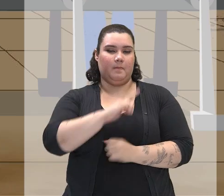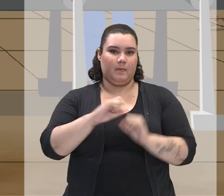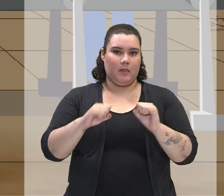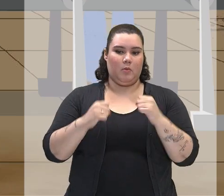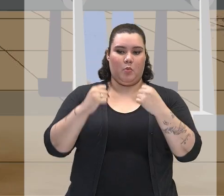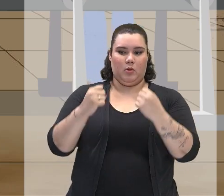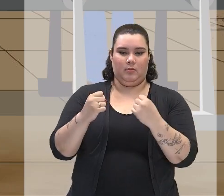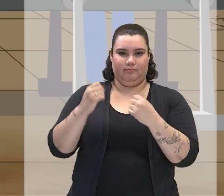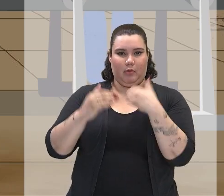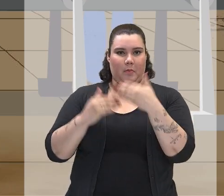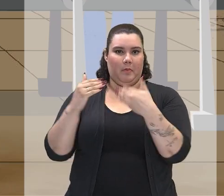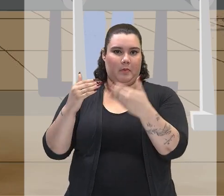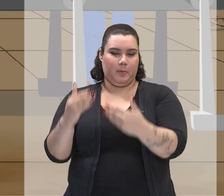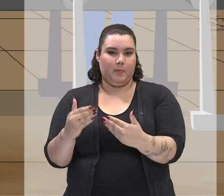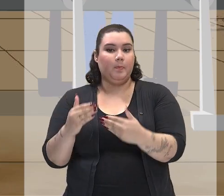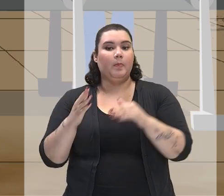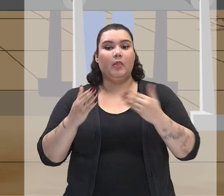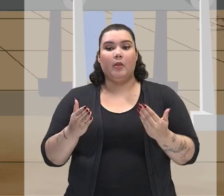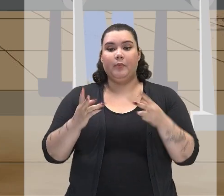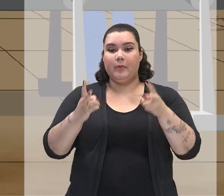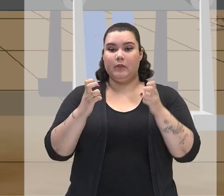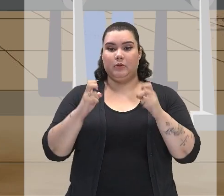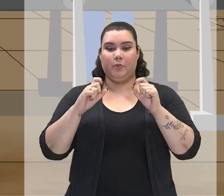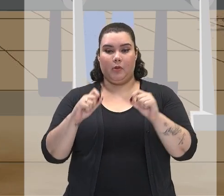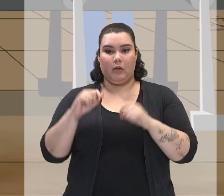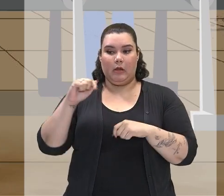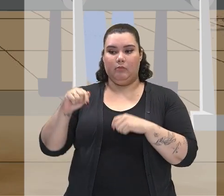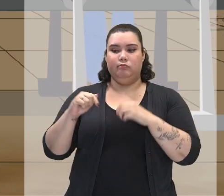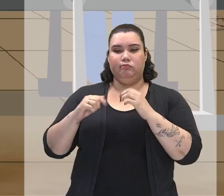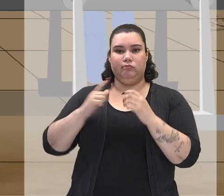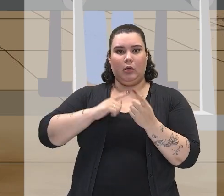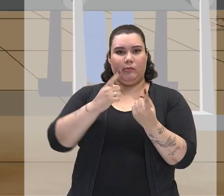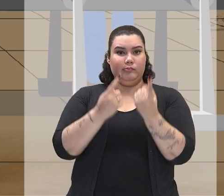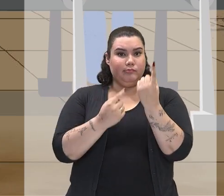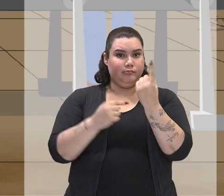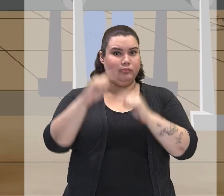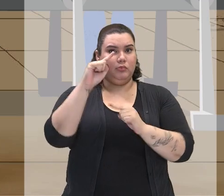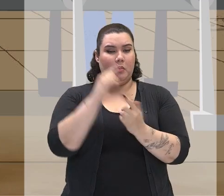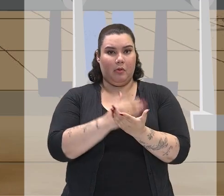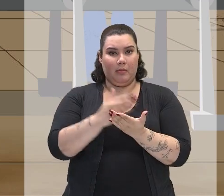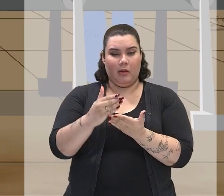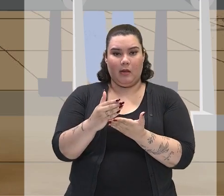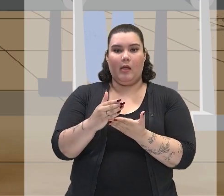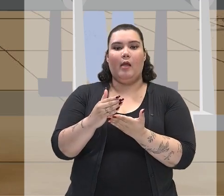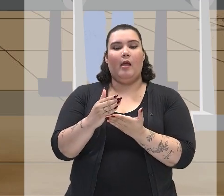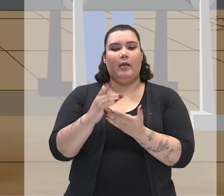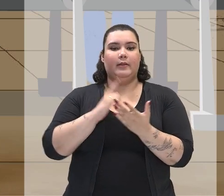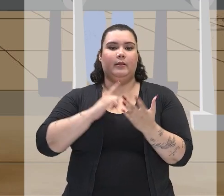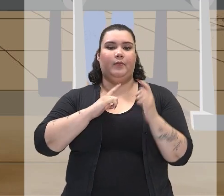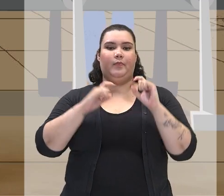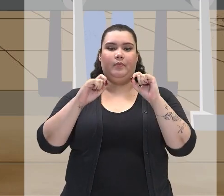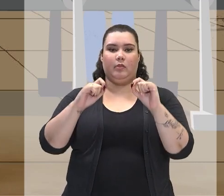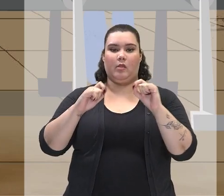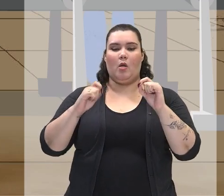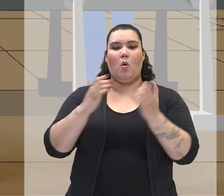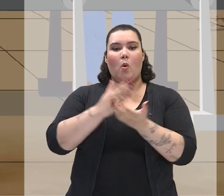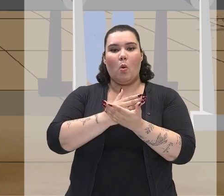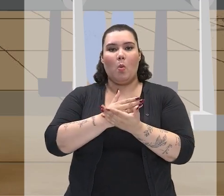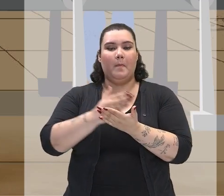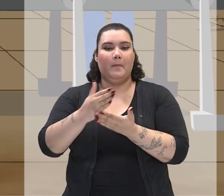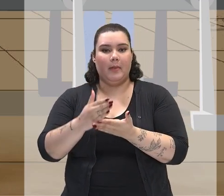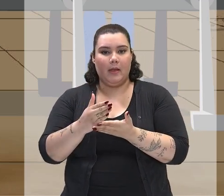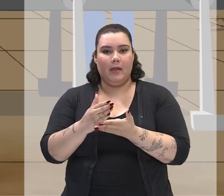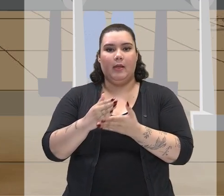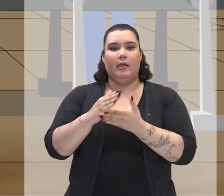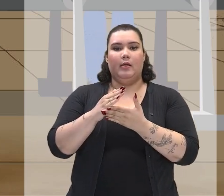fazendo com que, na medida que os seus negócios prosperavam, começaram a acumular riquezas, dando base para se formar